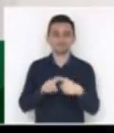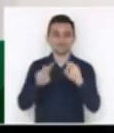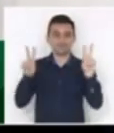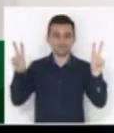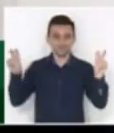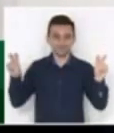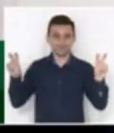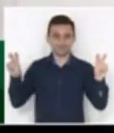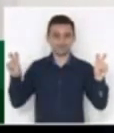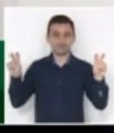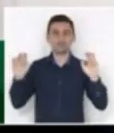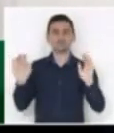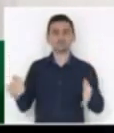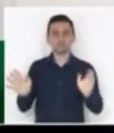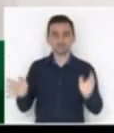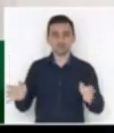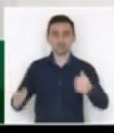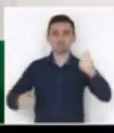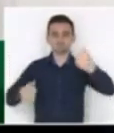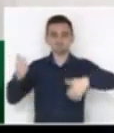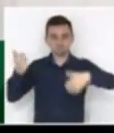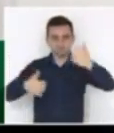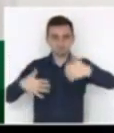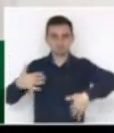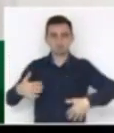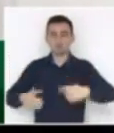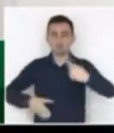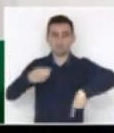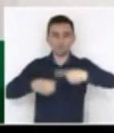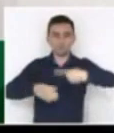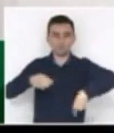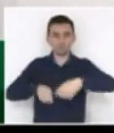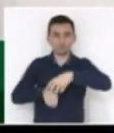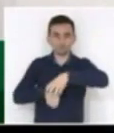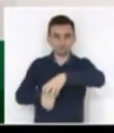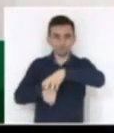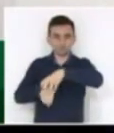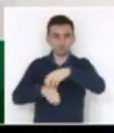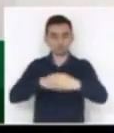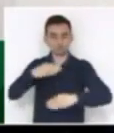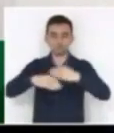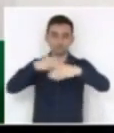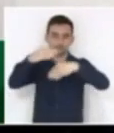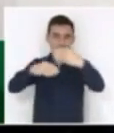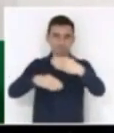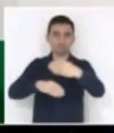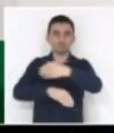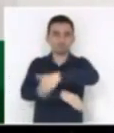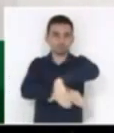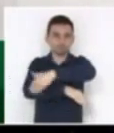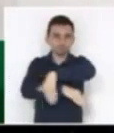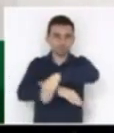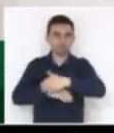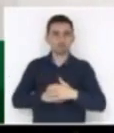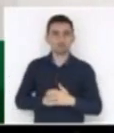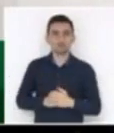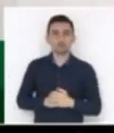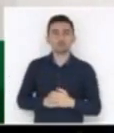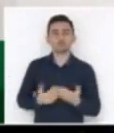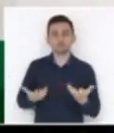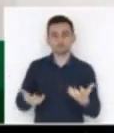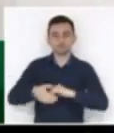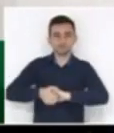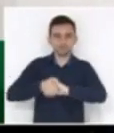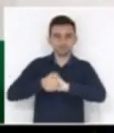tratamos na Comissão de Transporte e Desenvolvimento Urbano. Mas primeiro eu gostaria de cumprimentar o prefeito